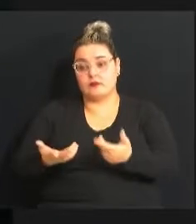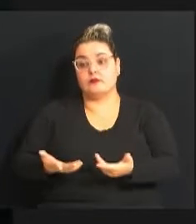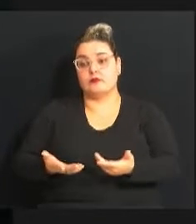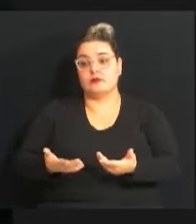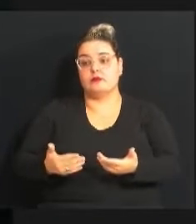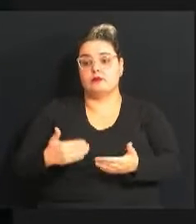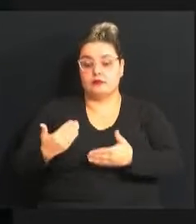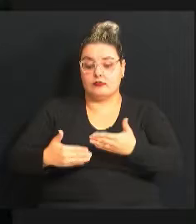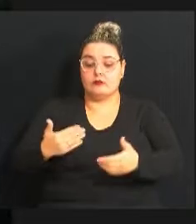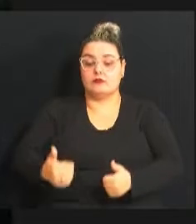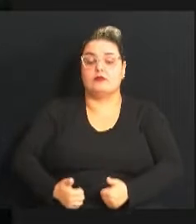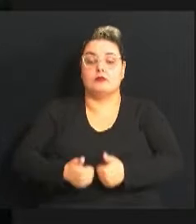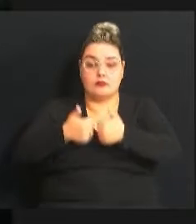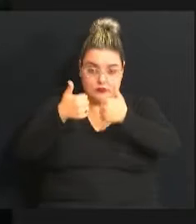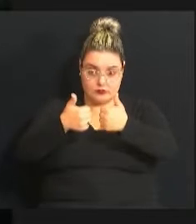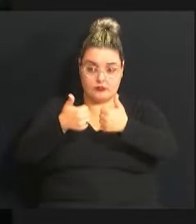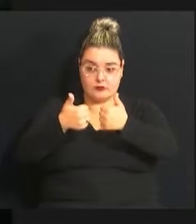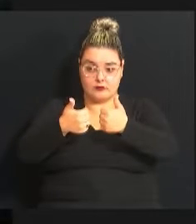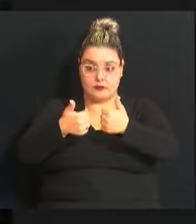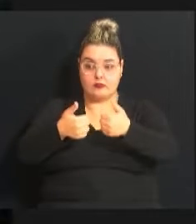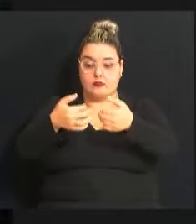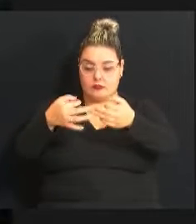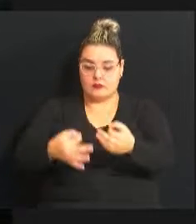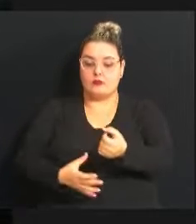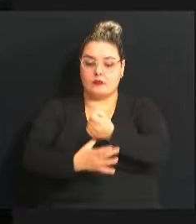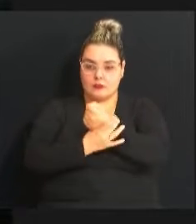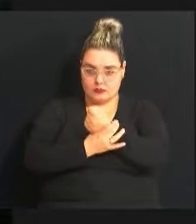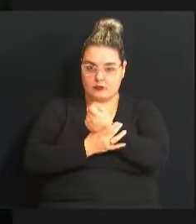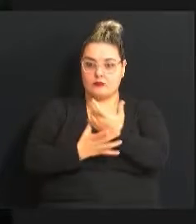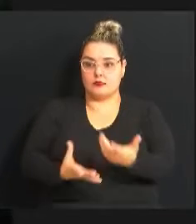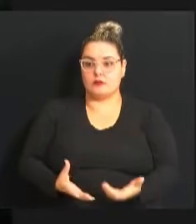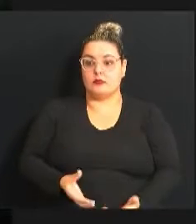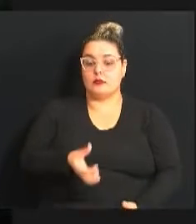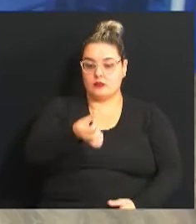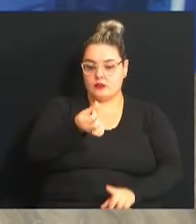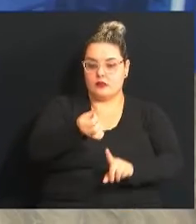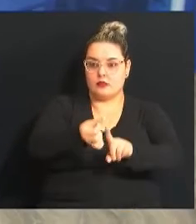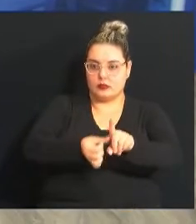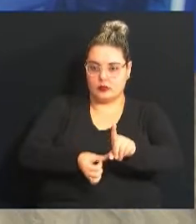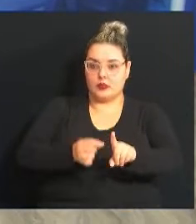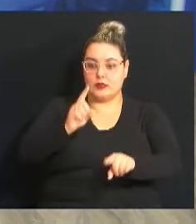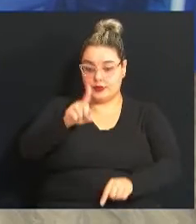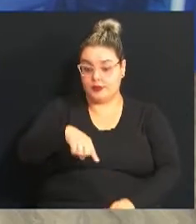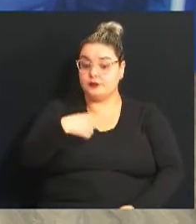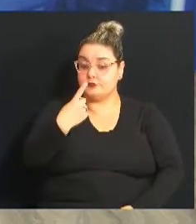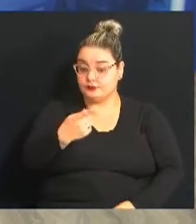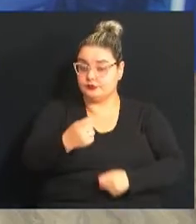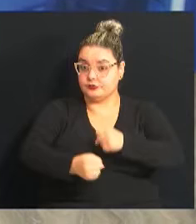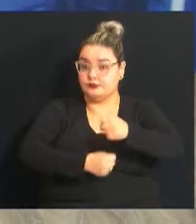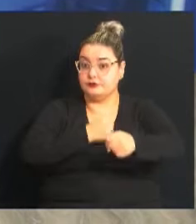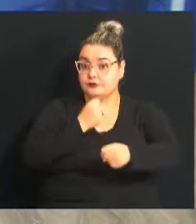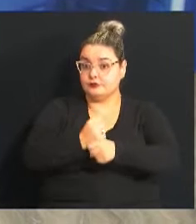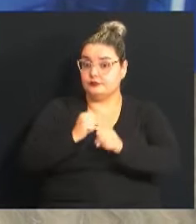aí otimista com uma certa segurança. Os 6 primeiros meses do próximo ano podem ser